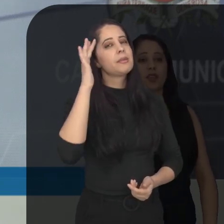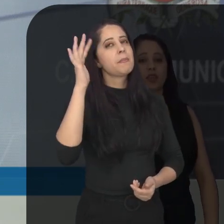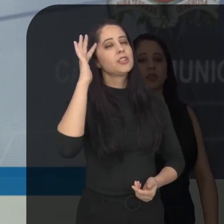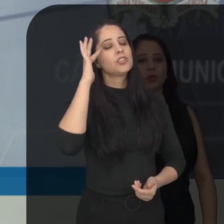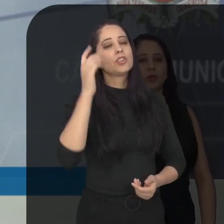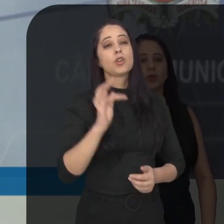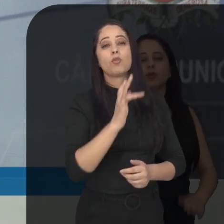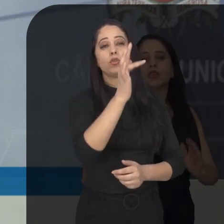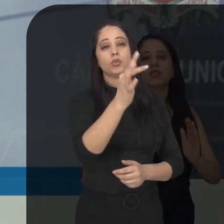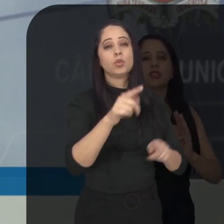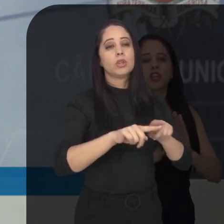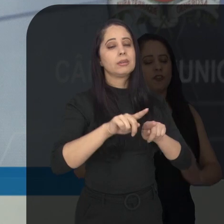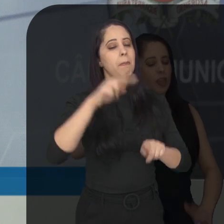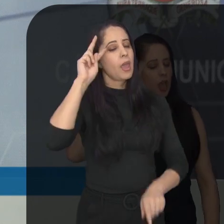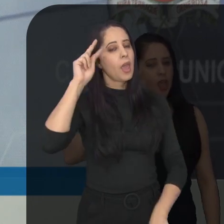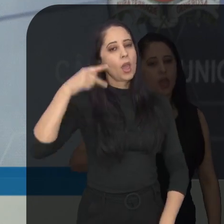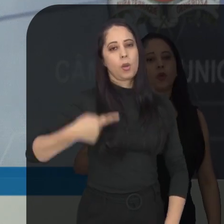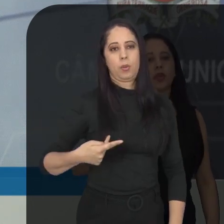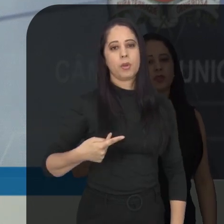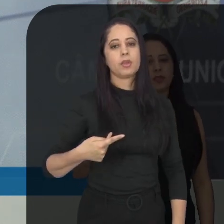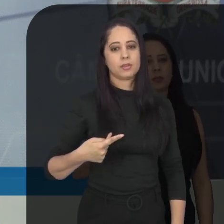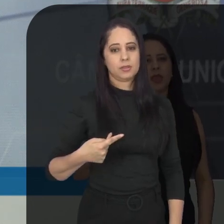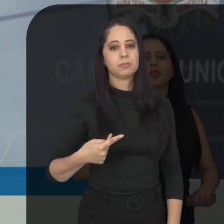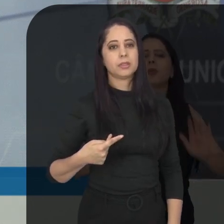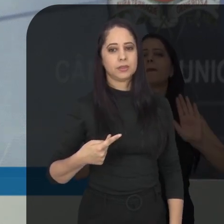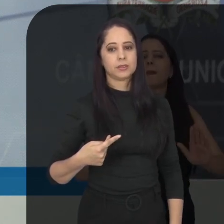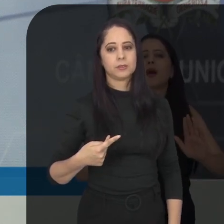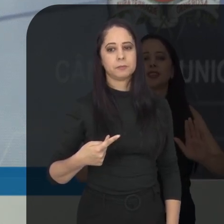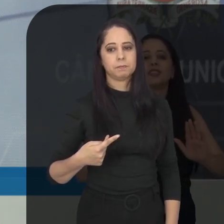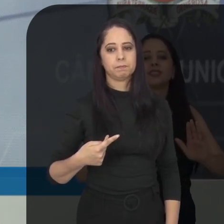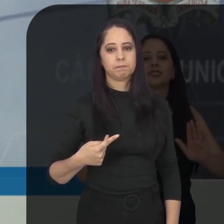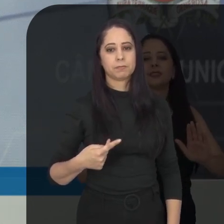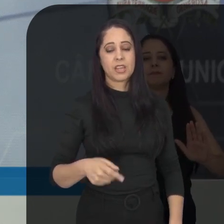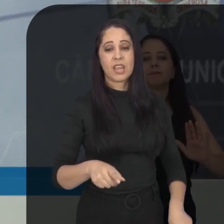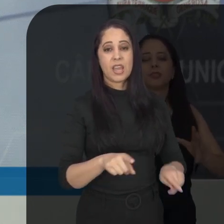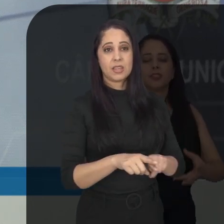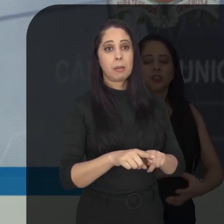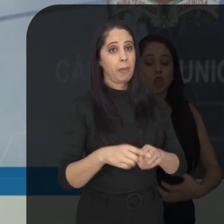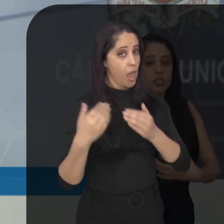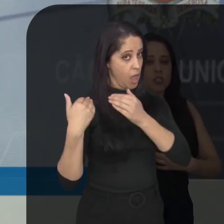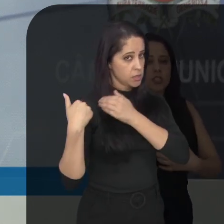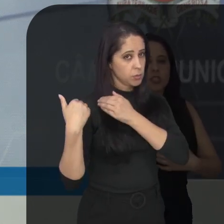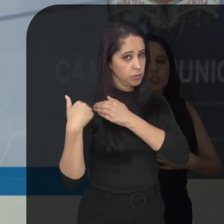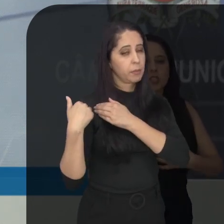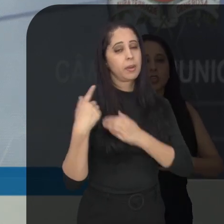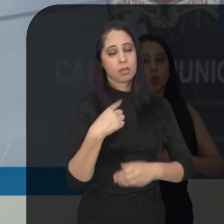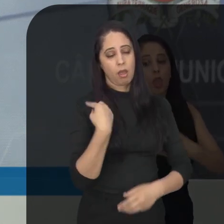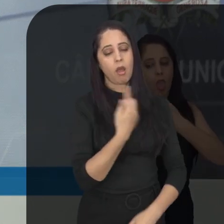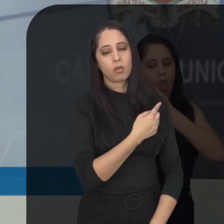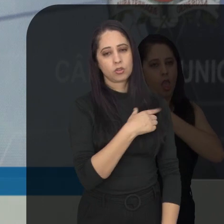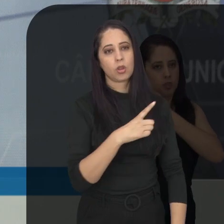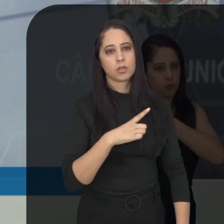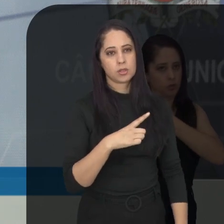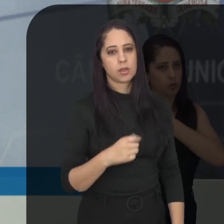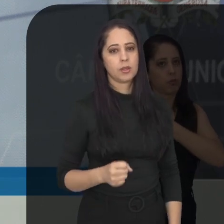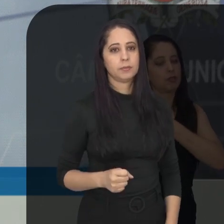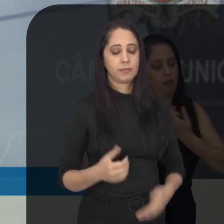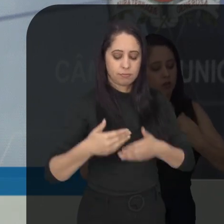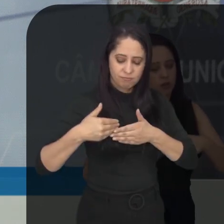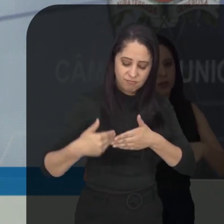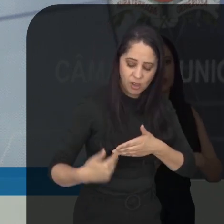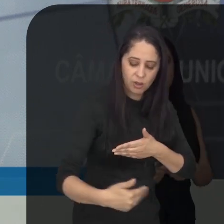Ricardo é uma honraria concedida a instituições ou pessoas que contribuem para o desenvolvimento da cidade.